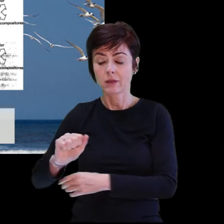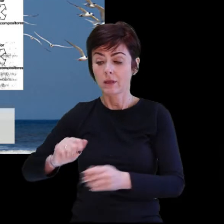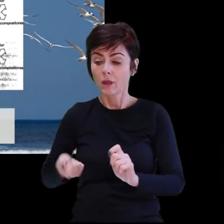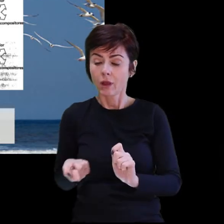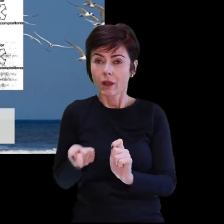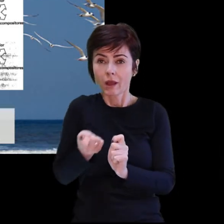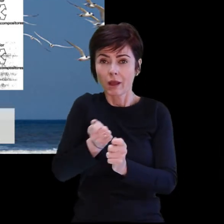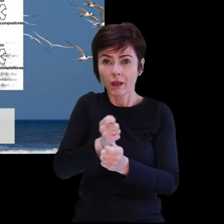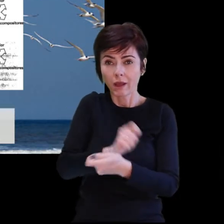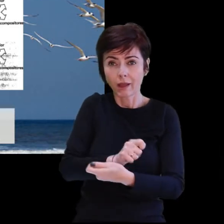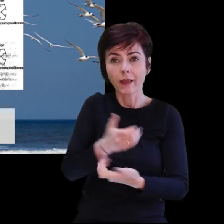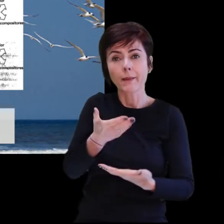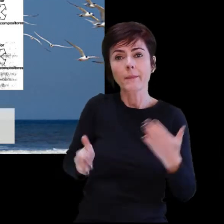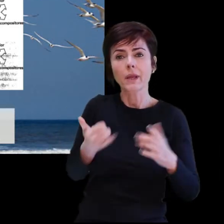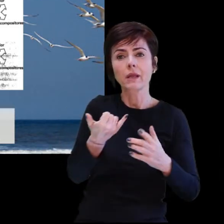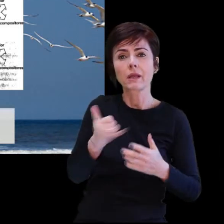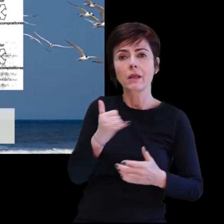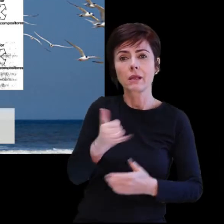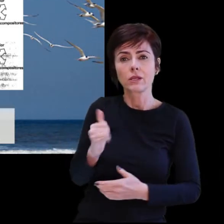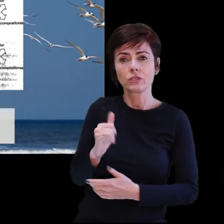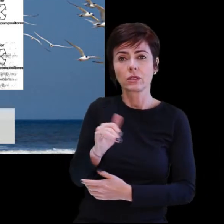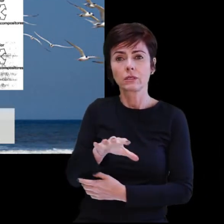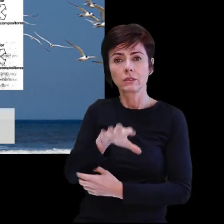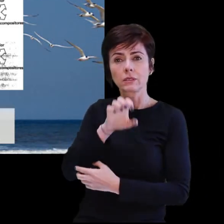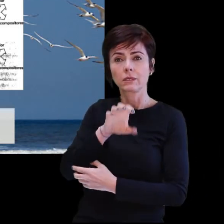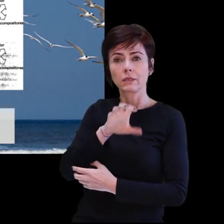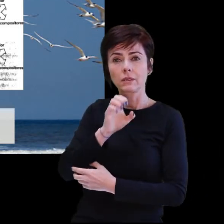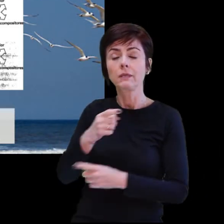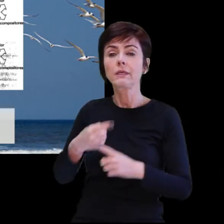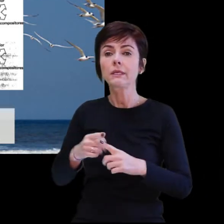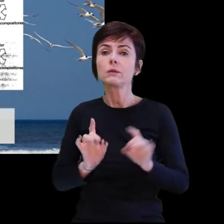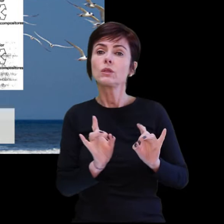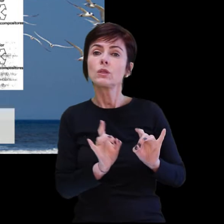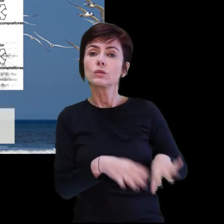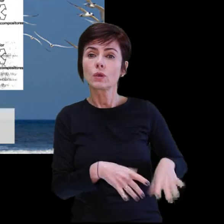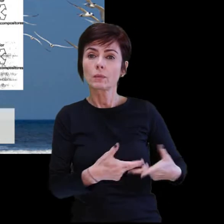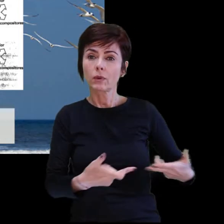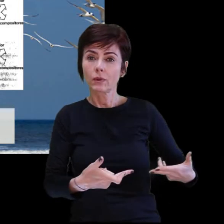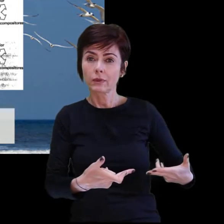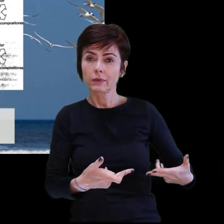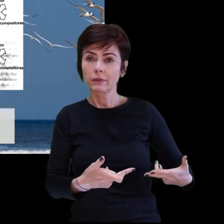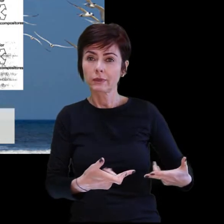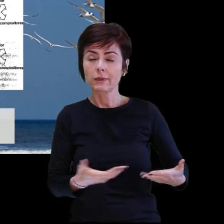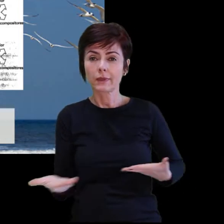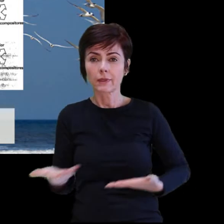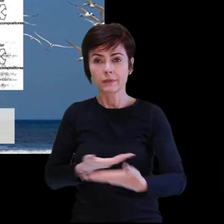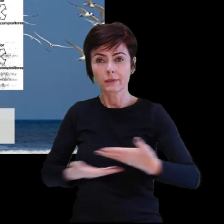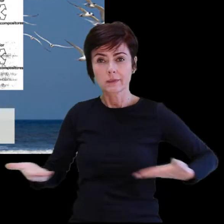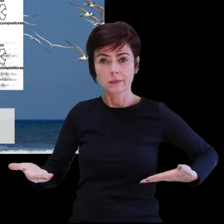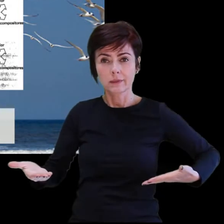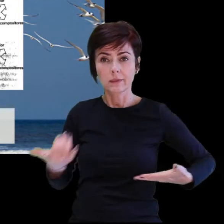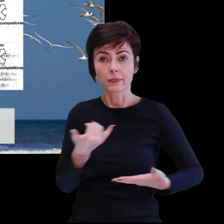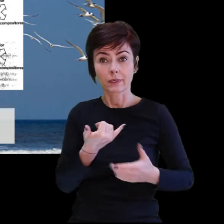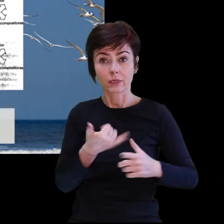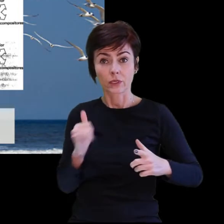passar de um nível trófico para o outro, a gente perde energia na respiração e na produção de resíduos. Então,